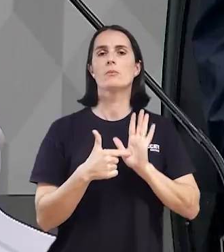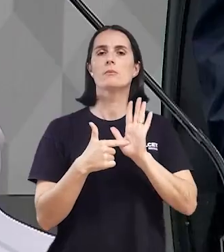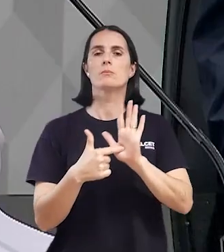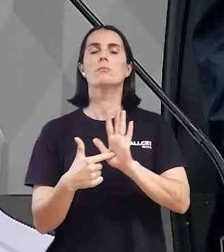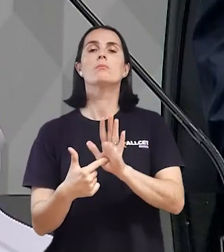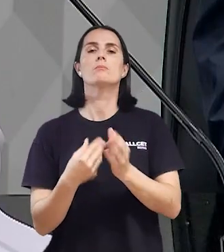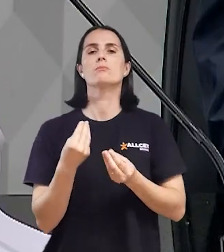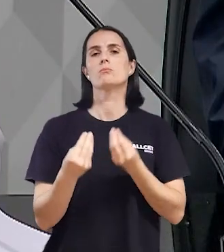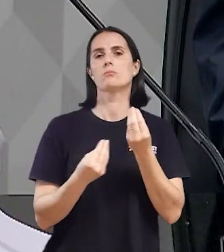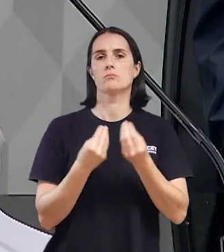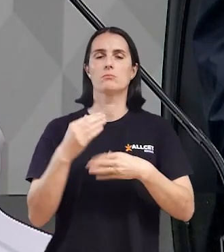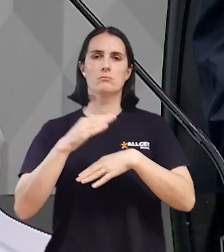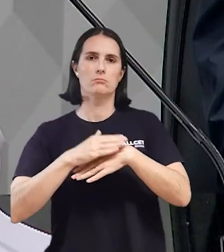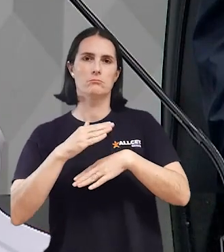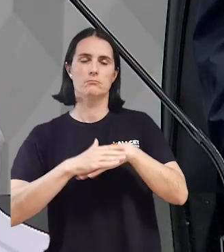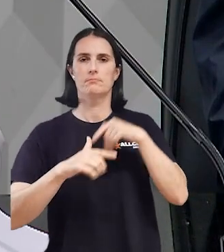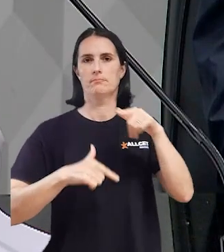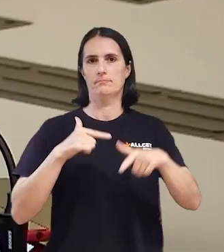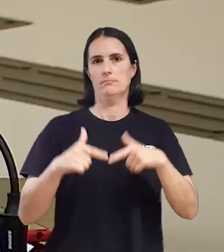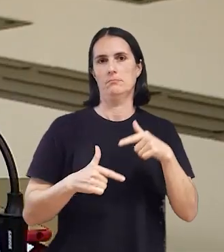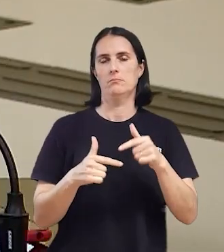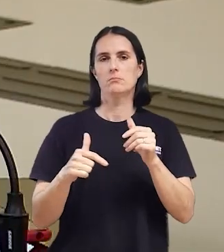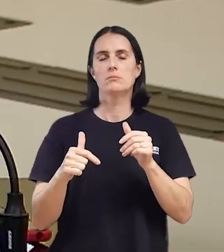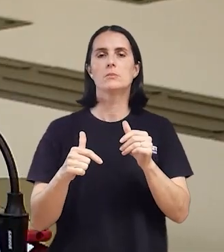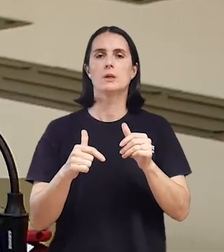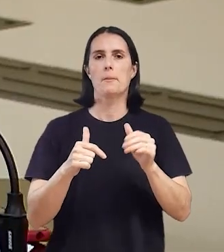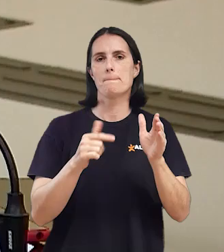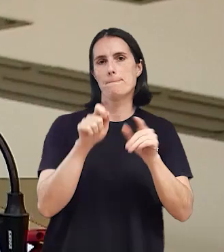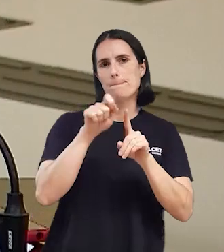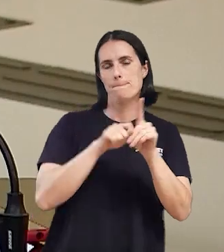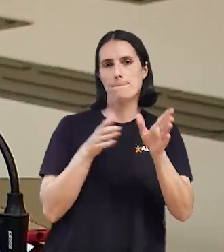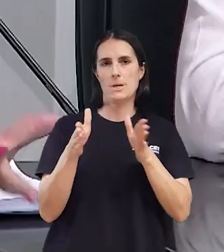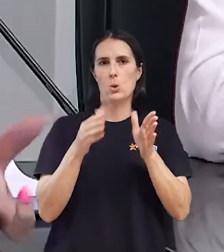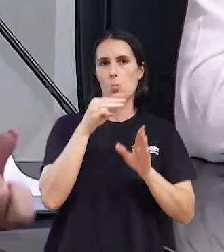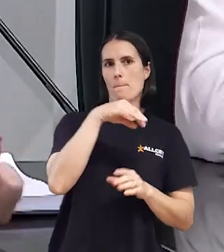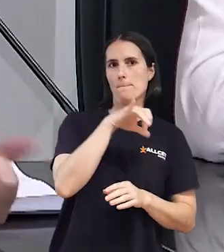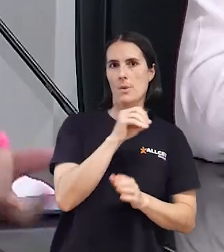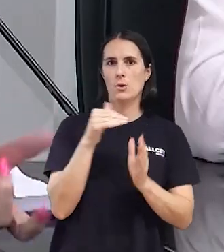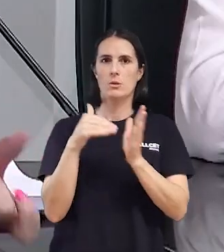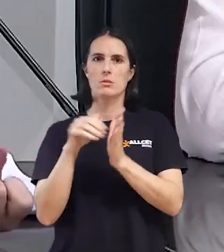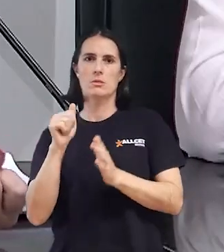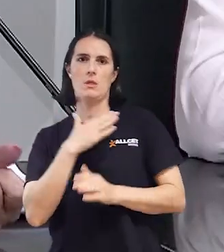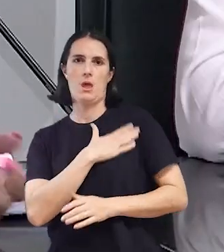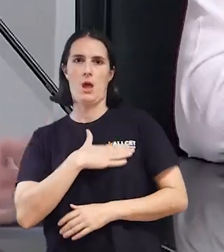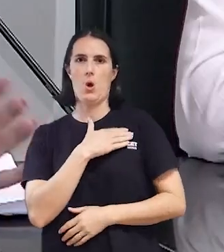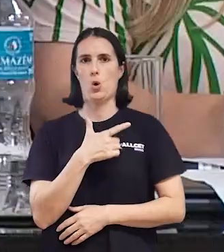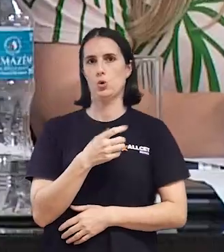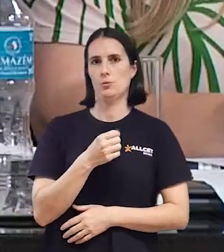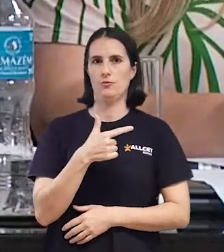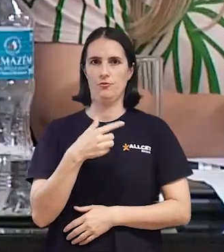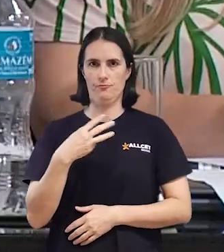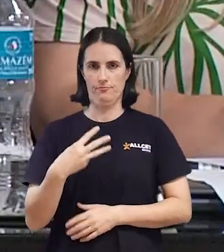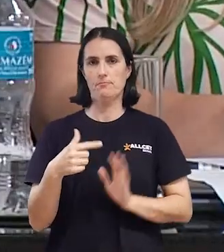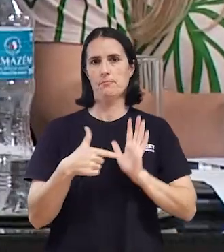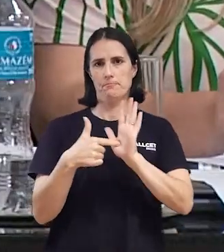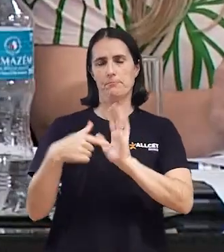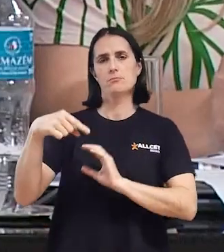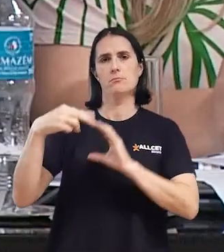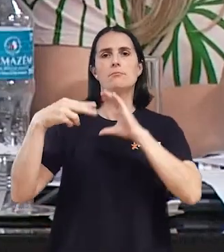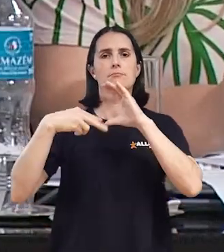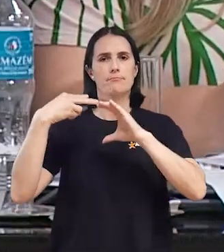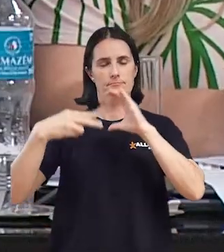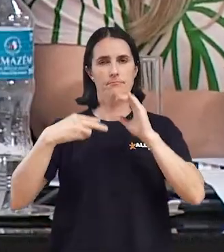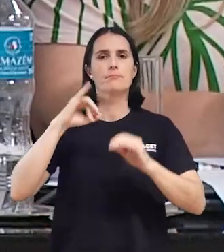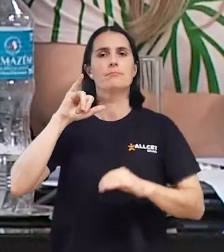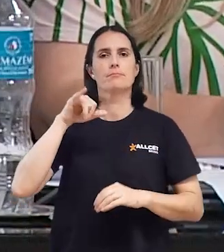de suas atividades durante o segundo quadrimestre de 2023 na Câmara de Vereadores a audiência foi